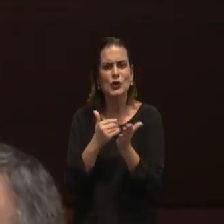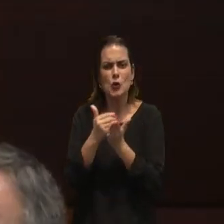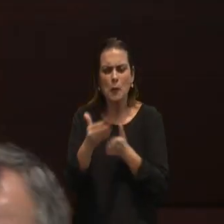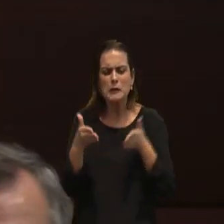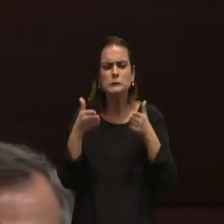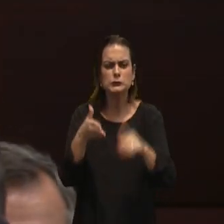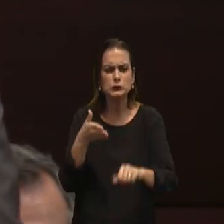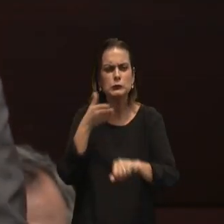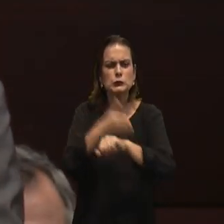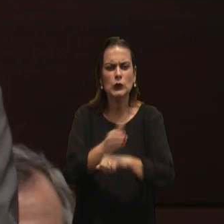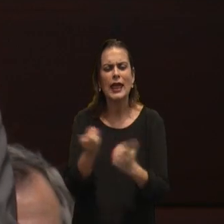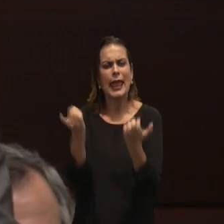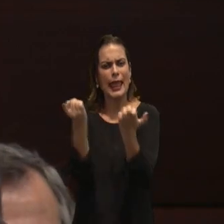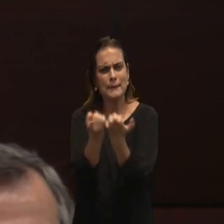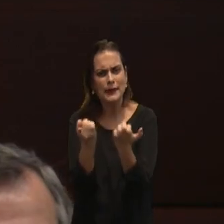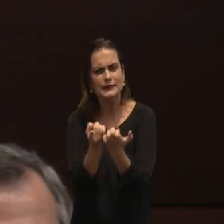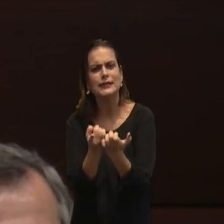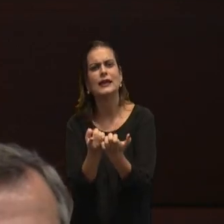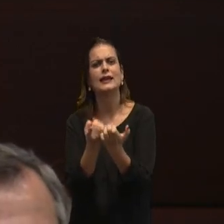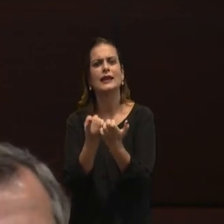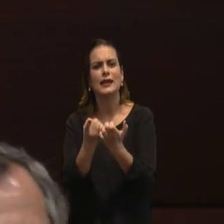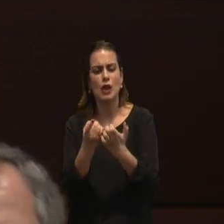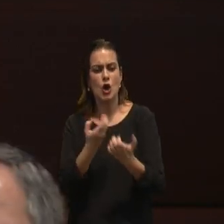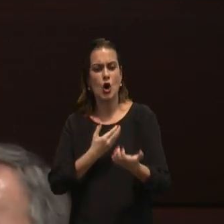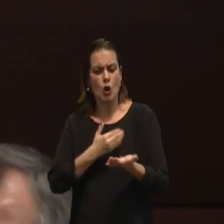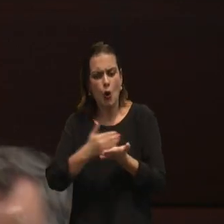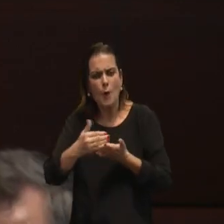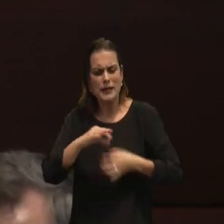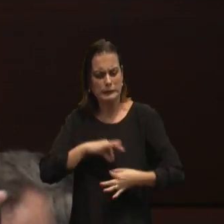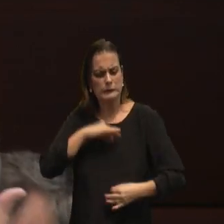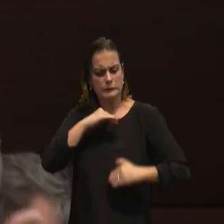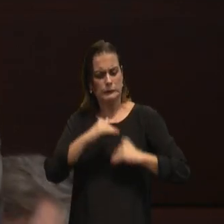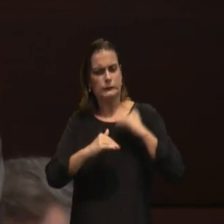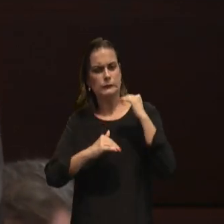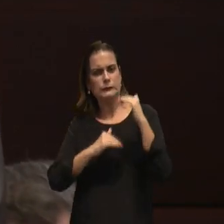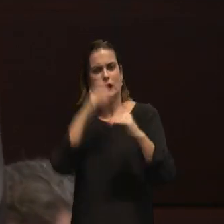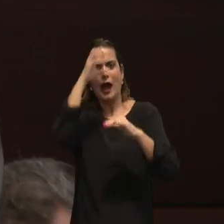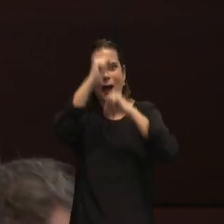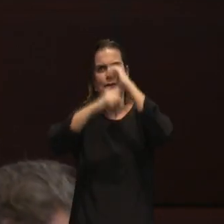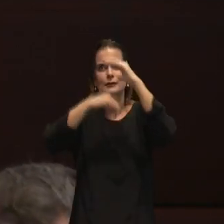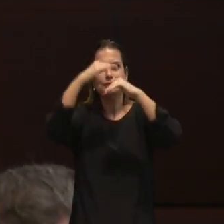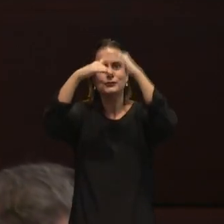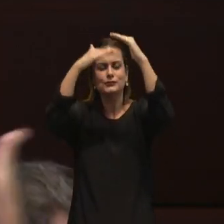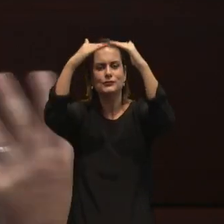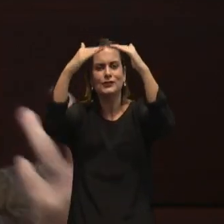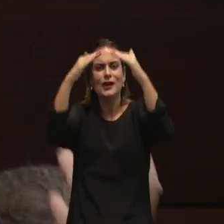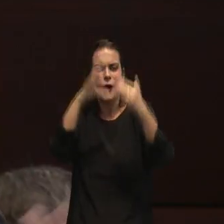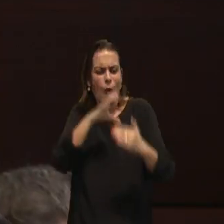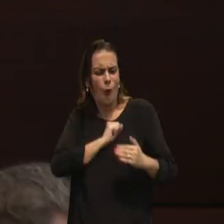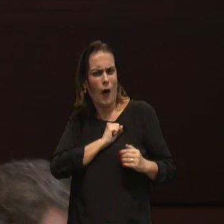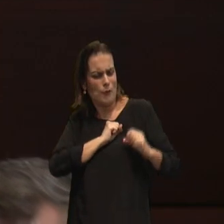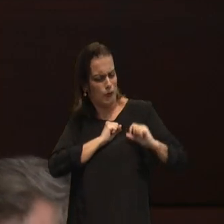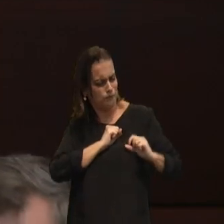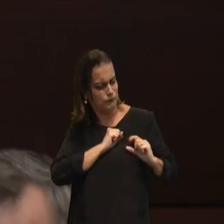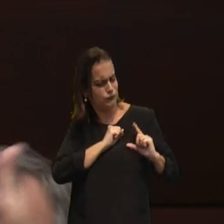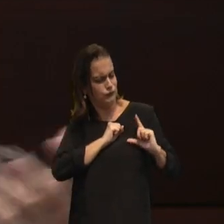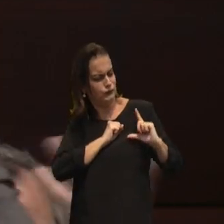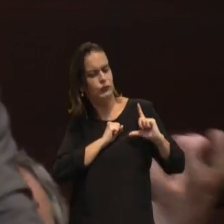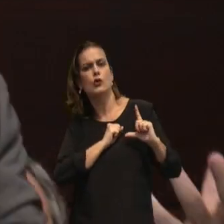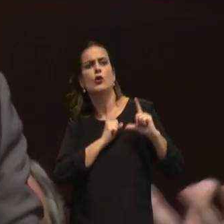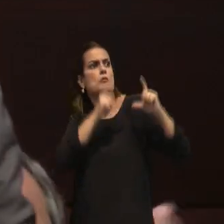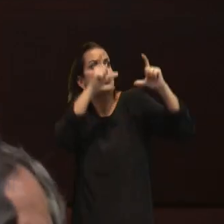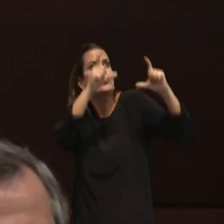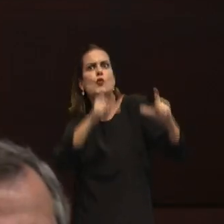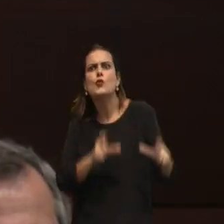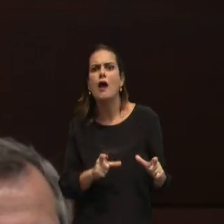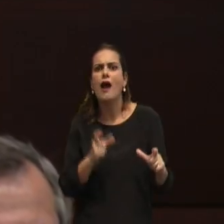participar da escola dominical, e ele começa a se desenvolver, e ele começa a adquirir, nutrir o amor pelo local, pelo